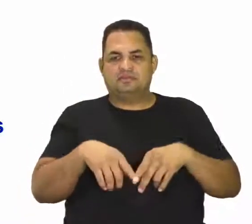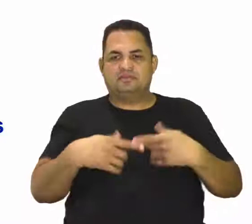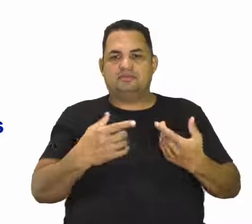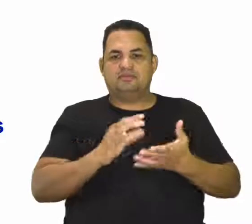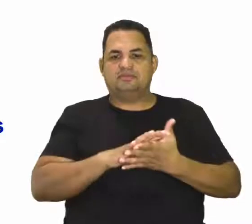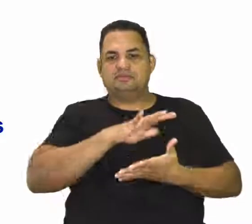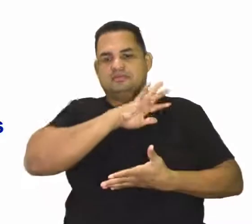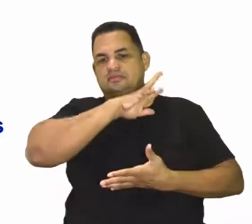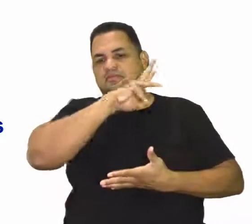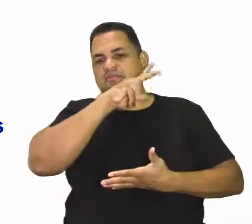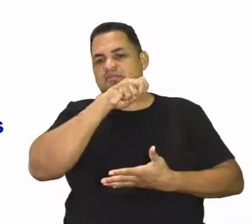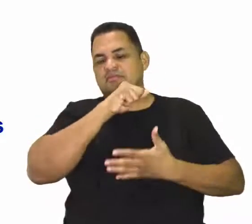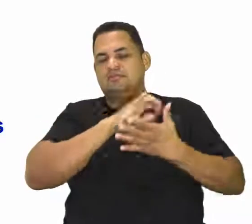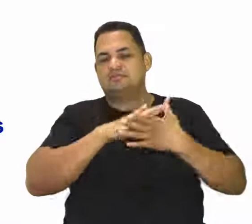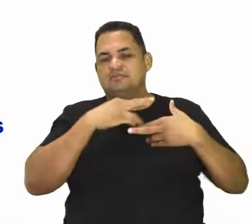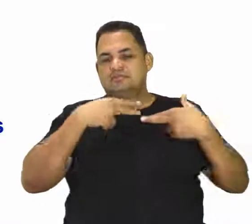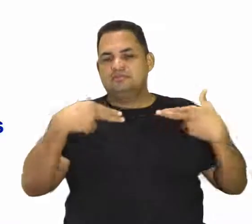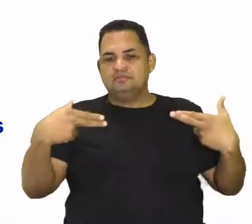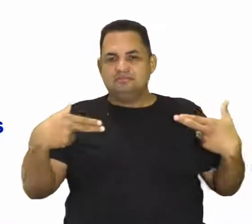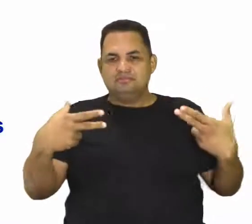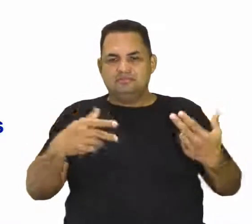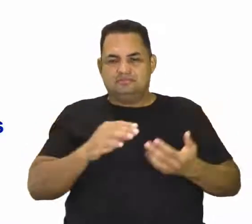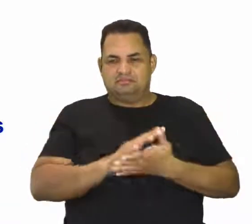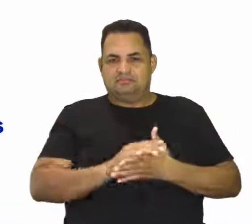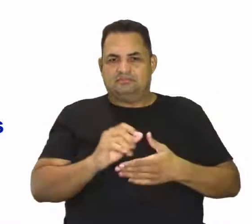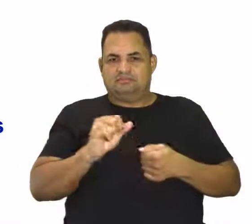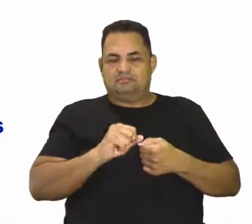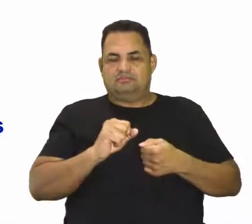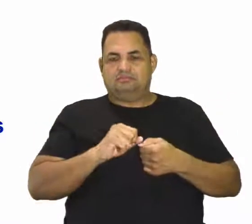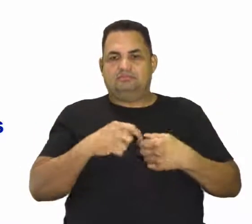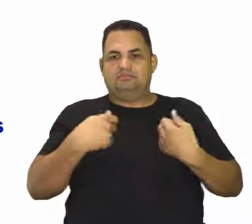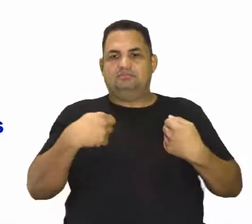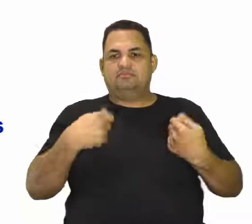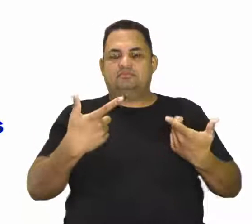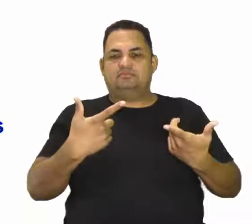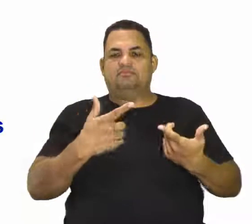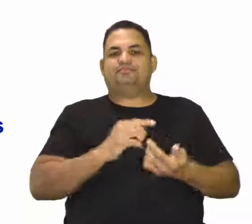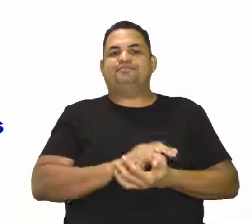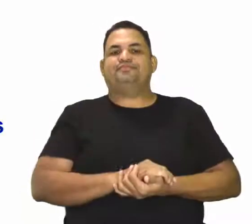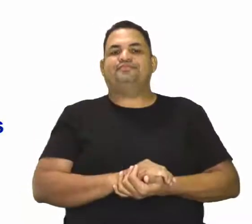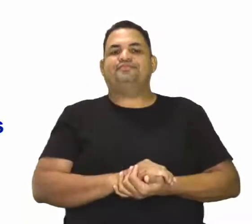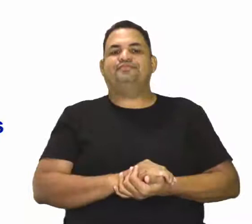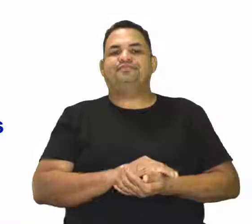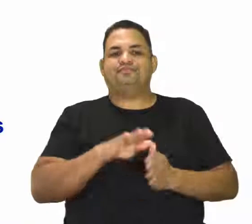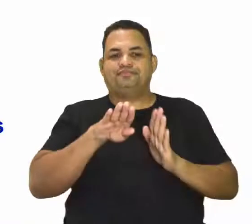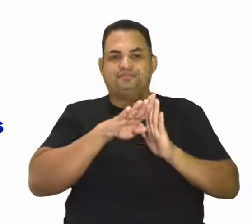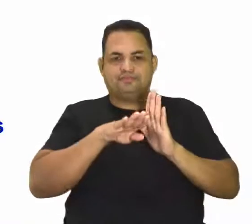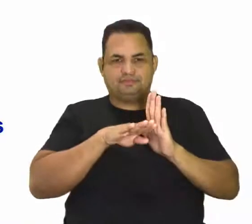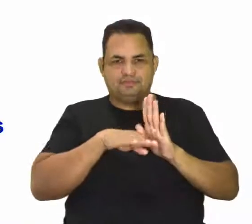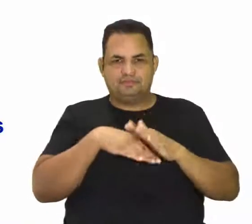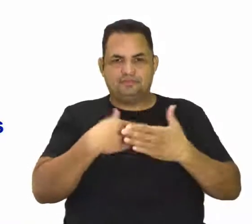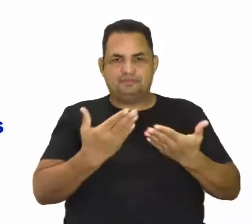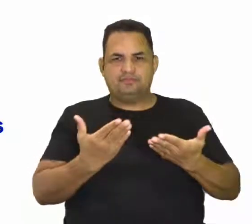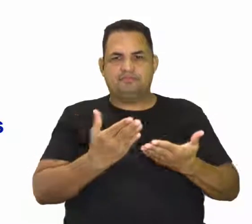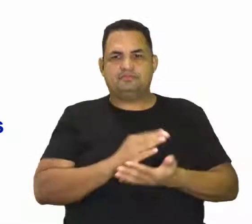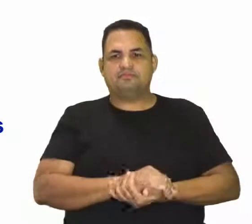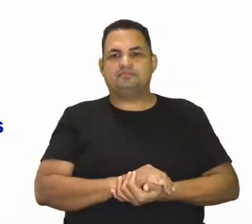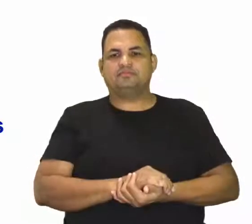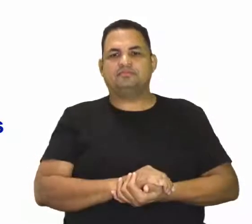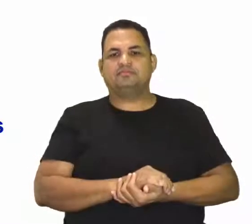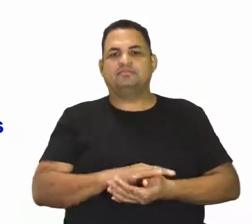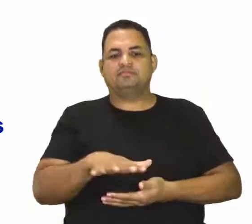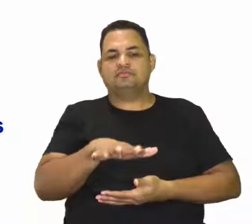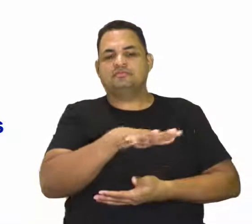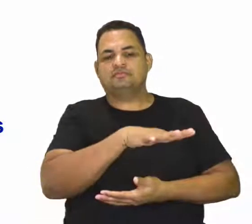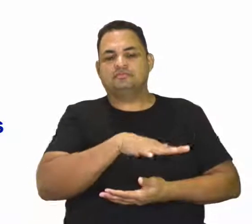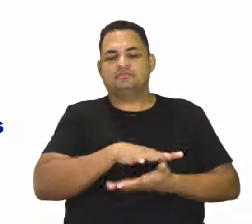Os animais. Mas para realizar isso, temos que levar em consideração o quê, professor? Os